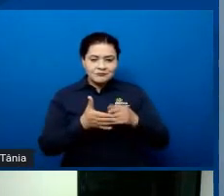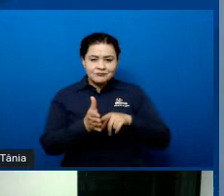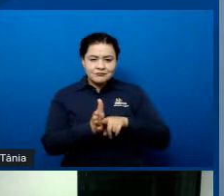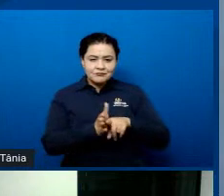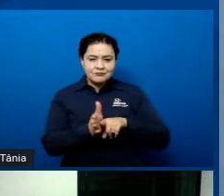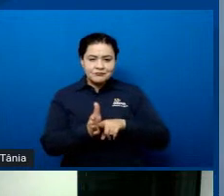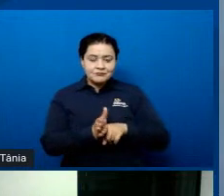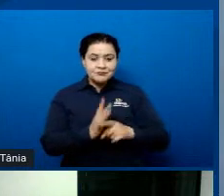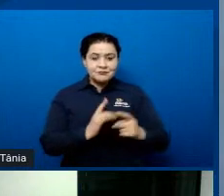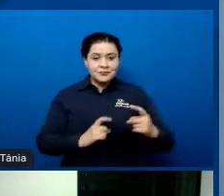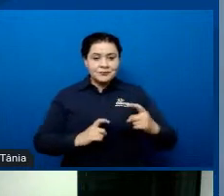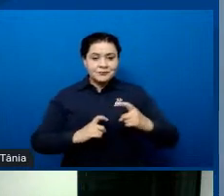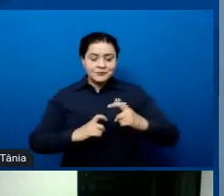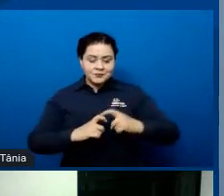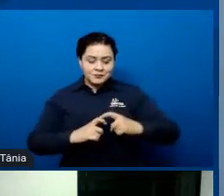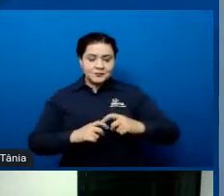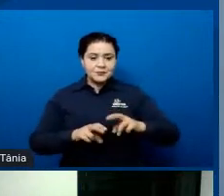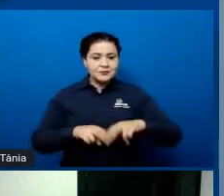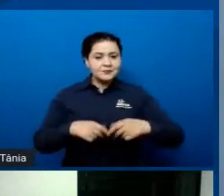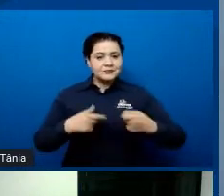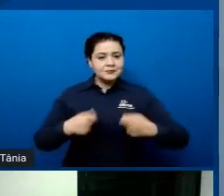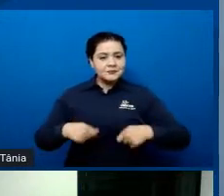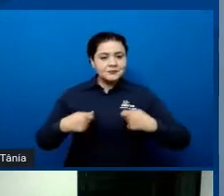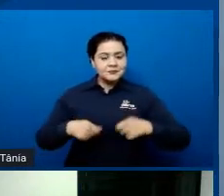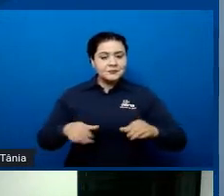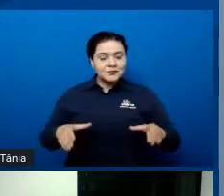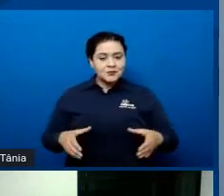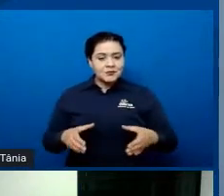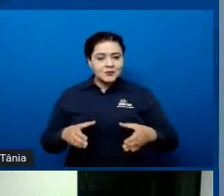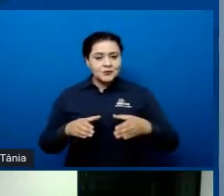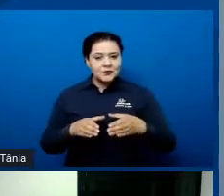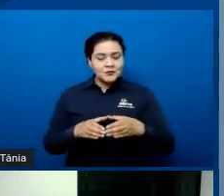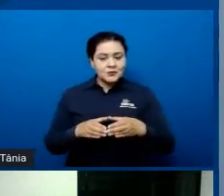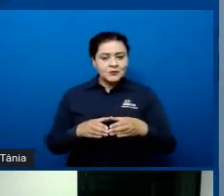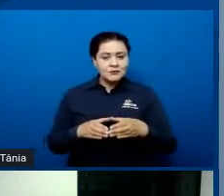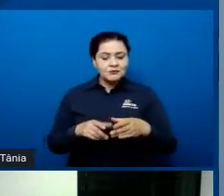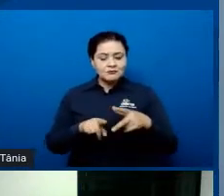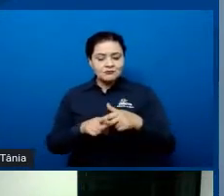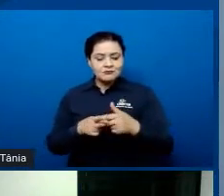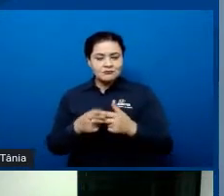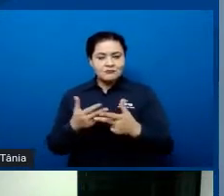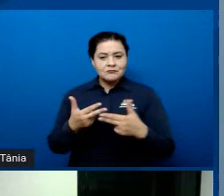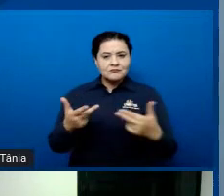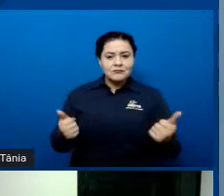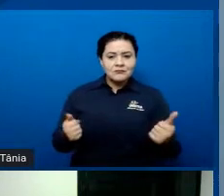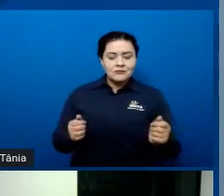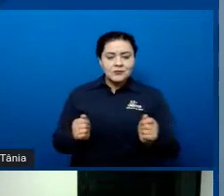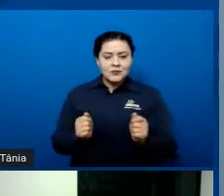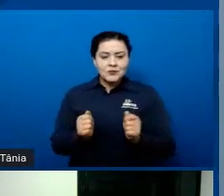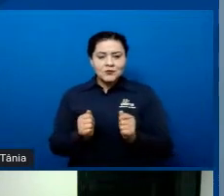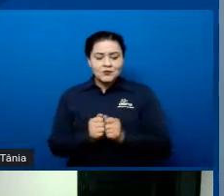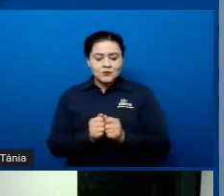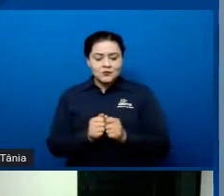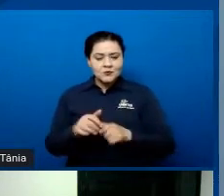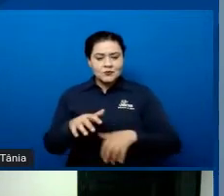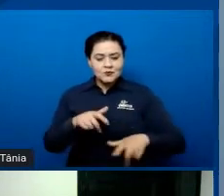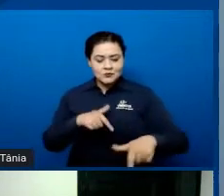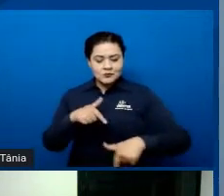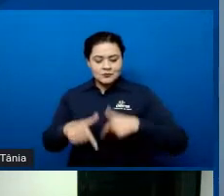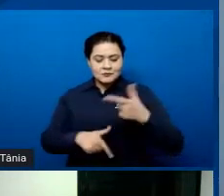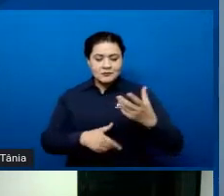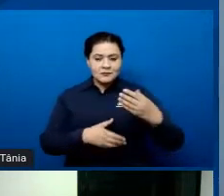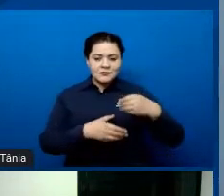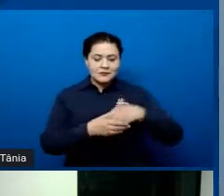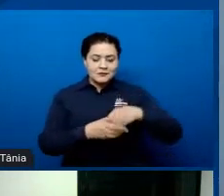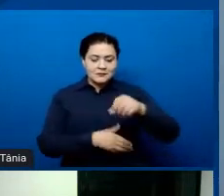de medicina, então você precisa ter um conjunto de aparelhos para operar nesse ambiente virtual. Quer dizer o